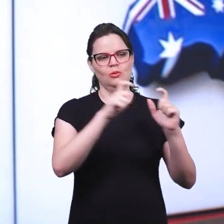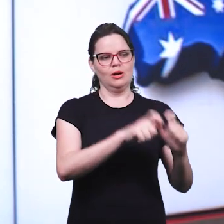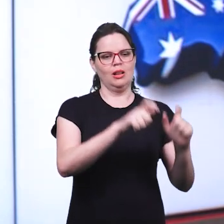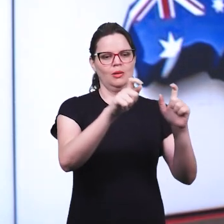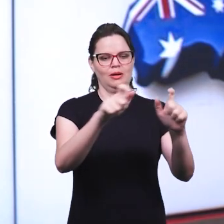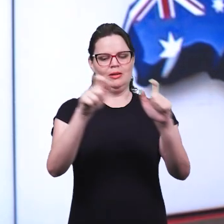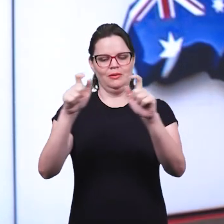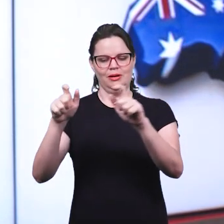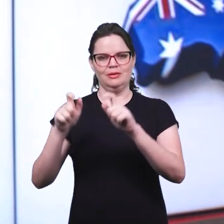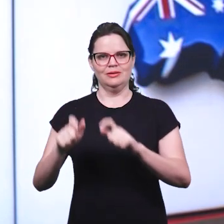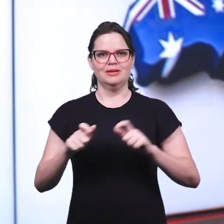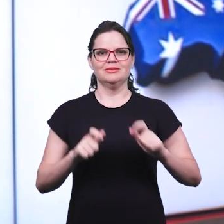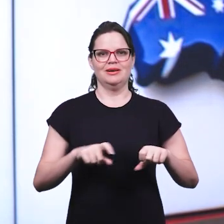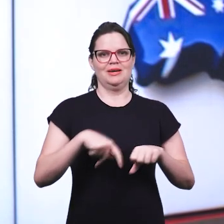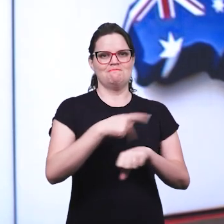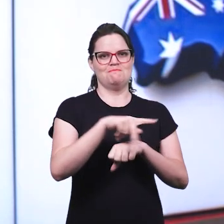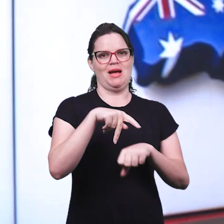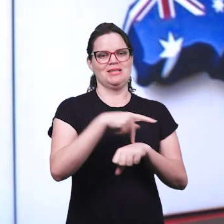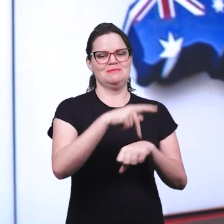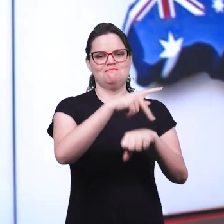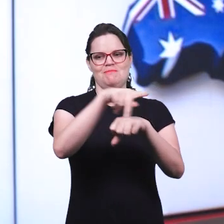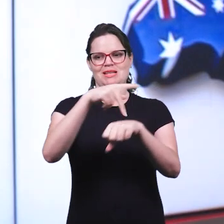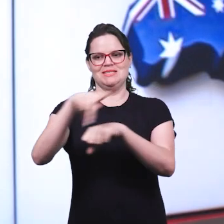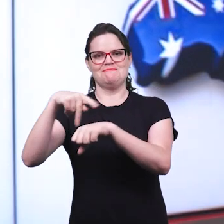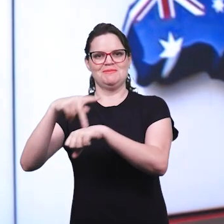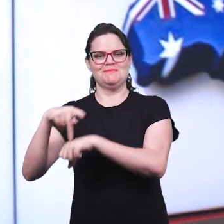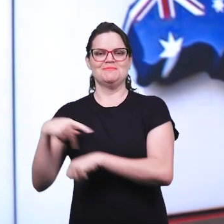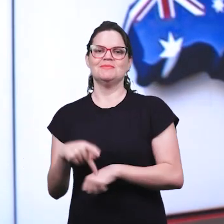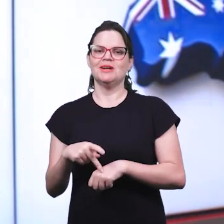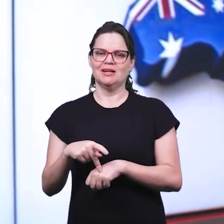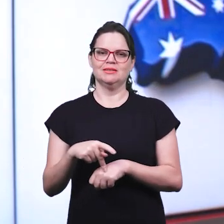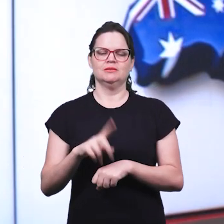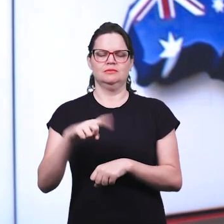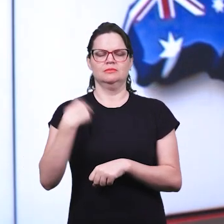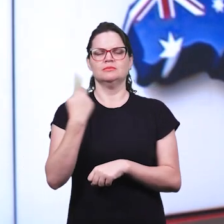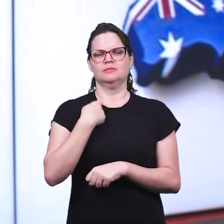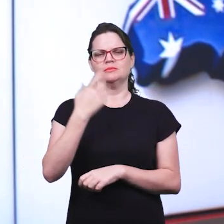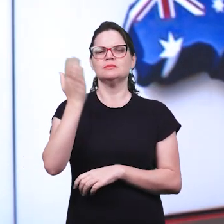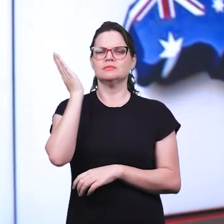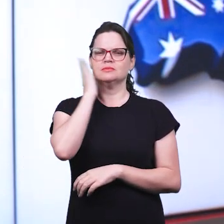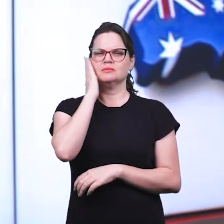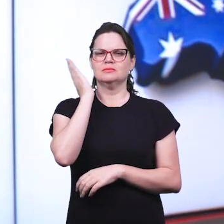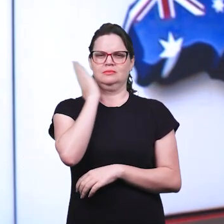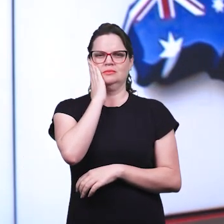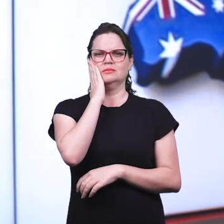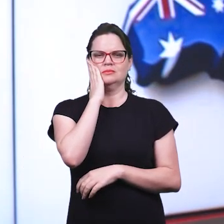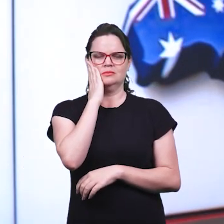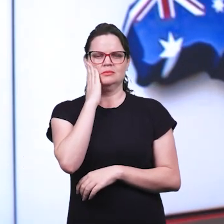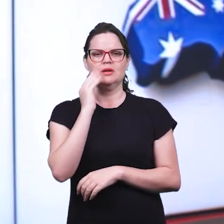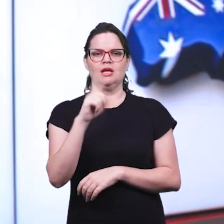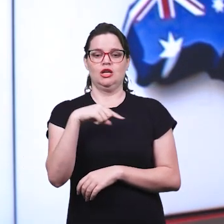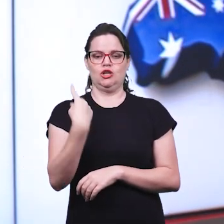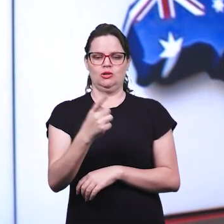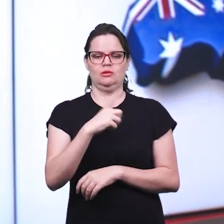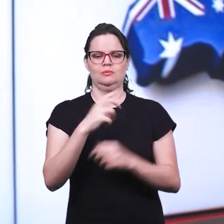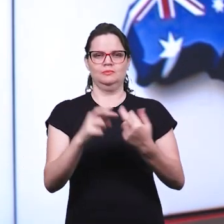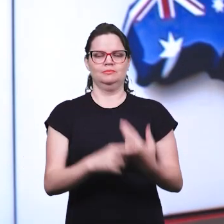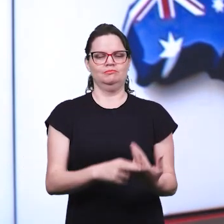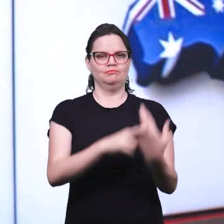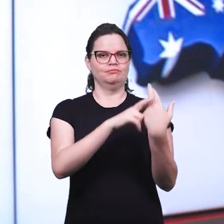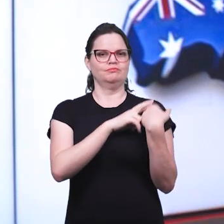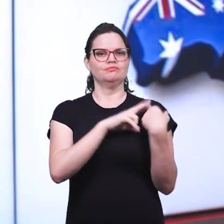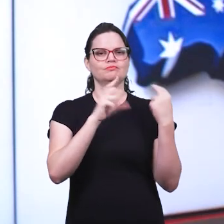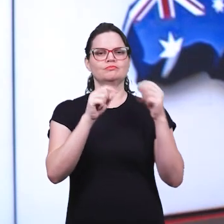começou em outros países. Nós temos a consciência de que temos essa responsabilidade